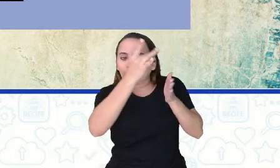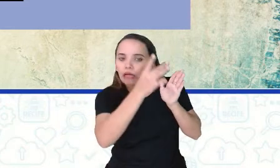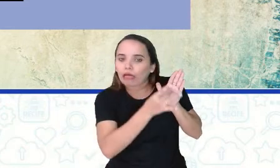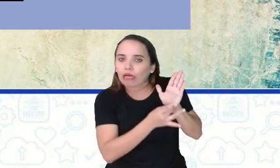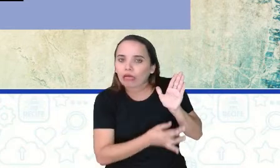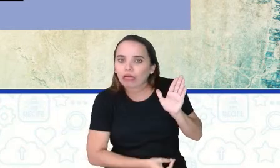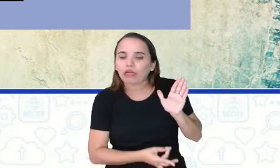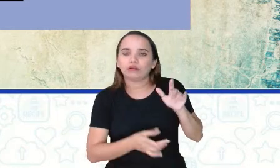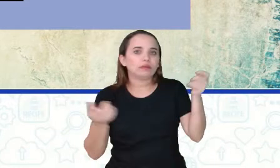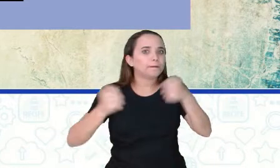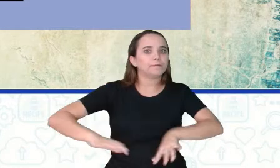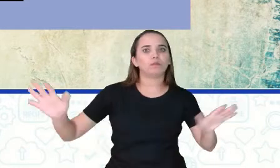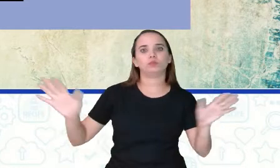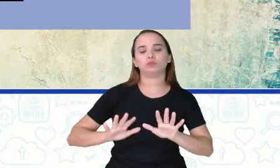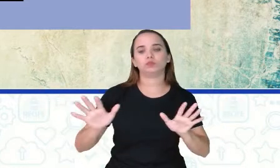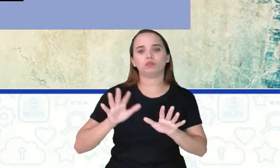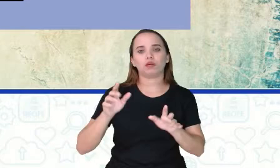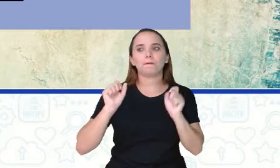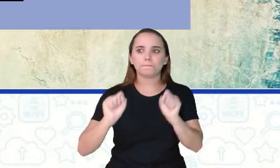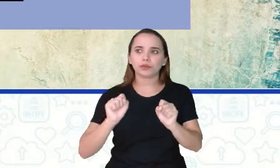seja